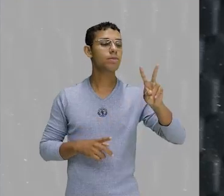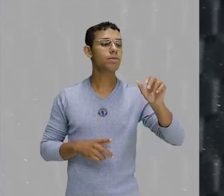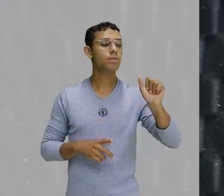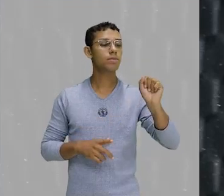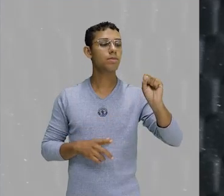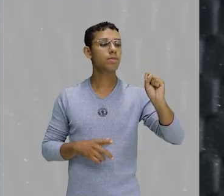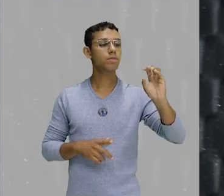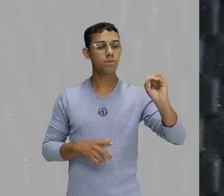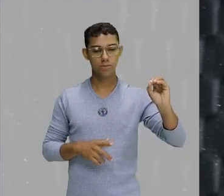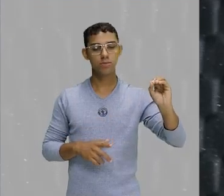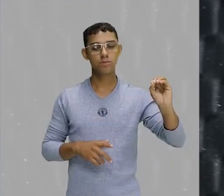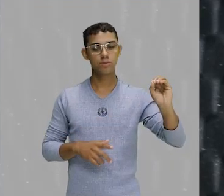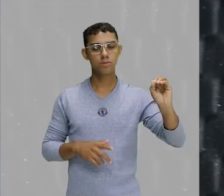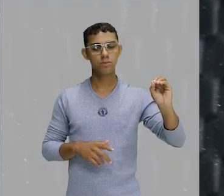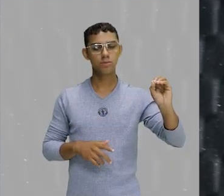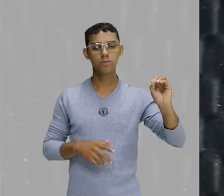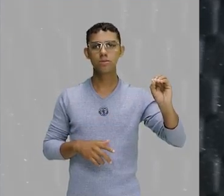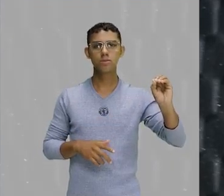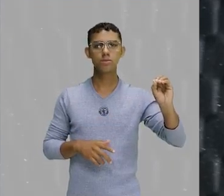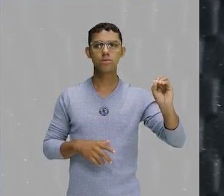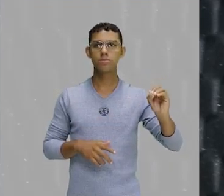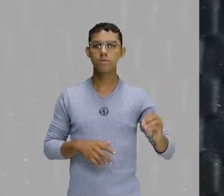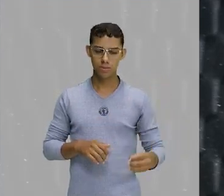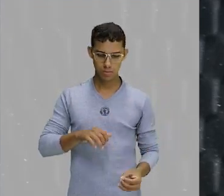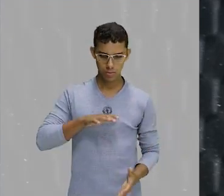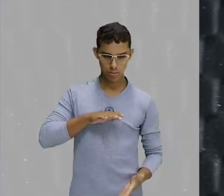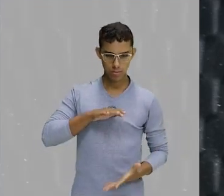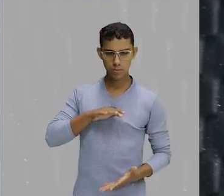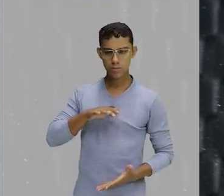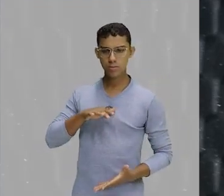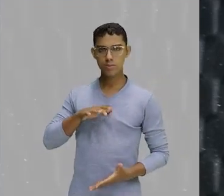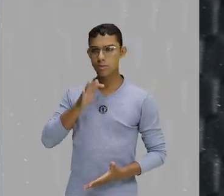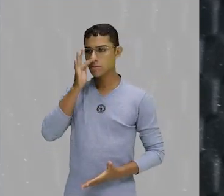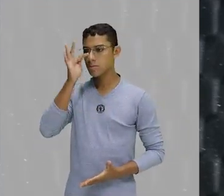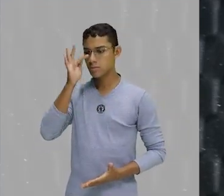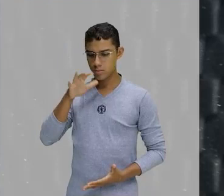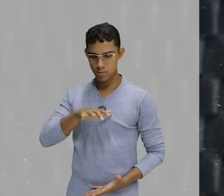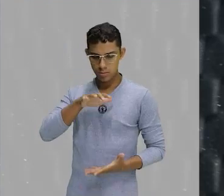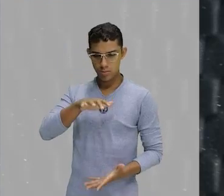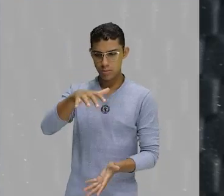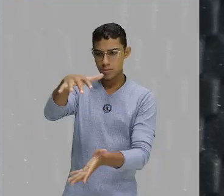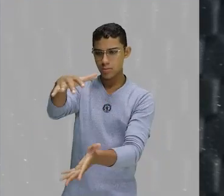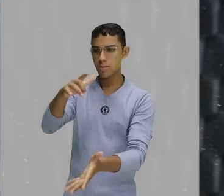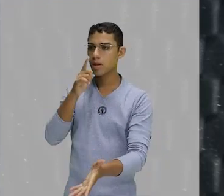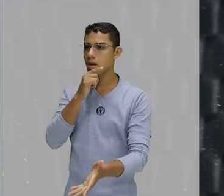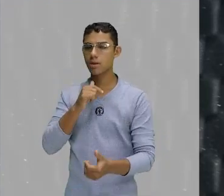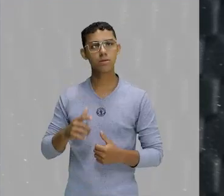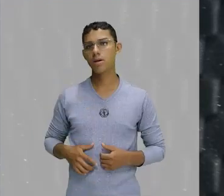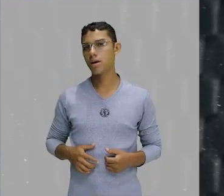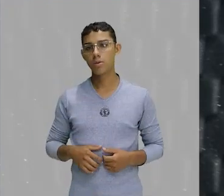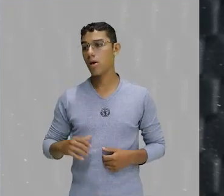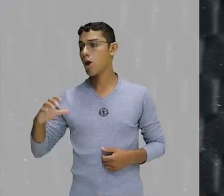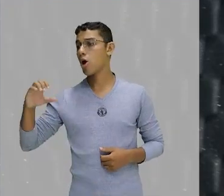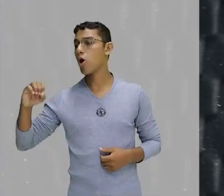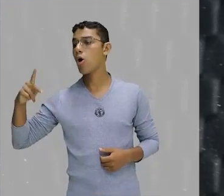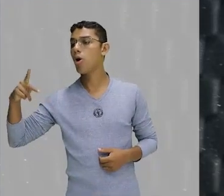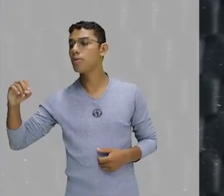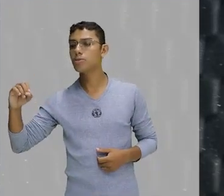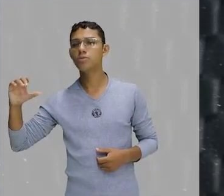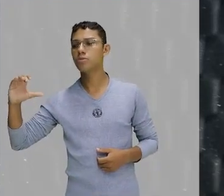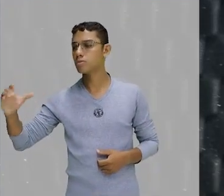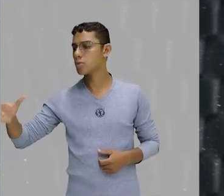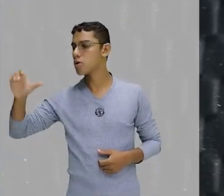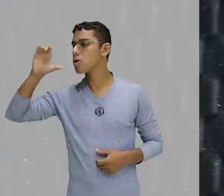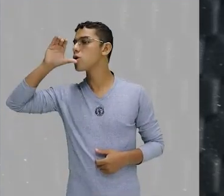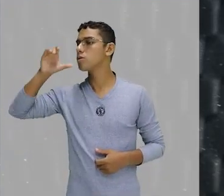água? Vocês iam me trazer um vaso, né, cheio de água. Mas não, eu estou pedindo um copo de água, tá? Um